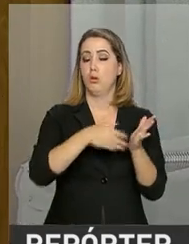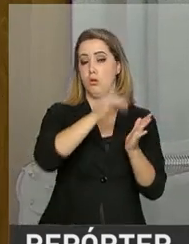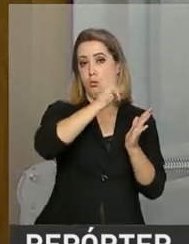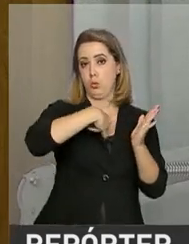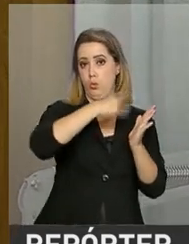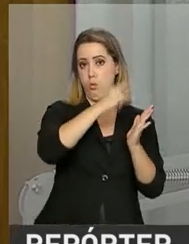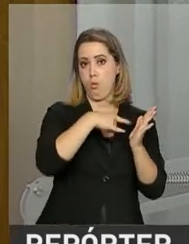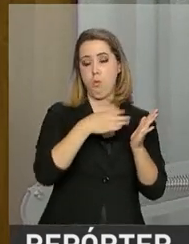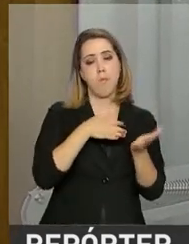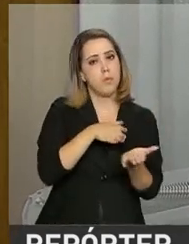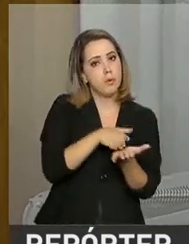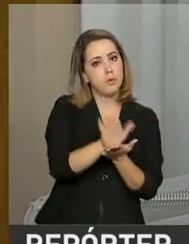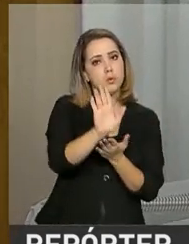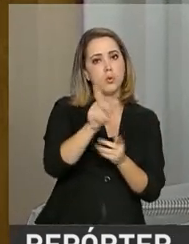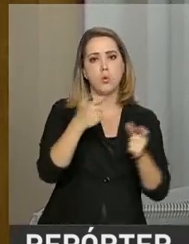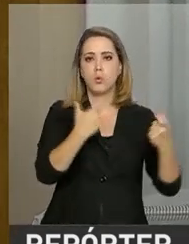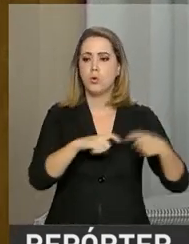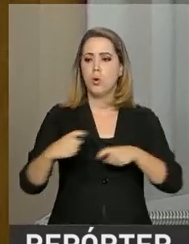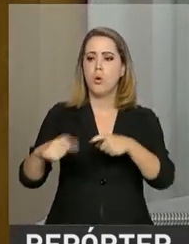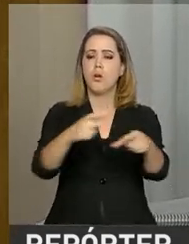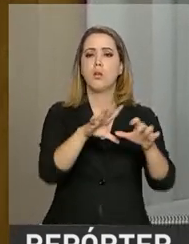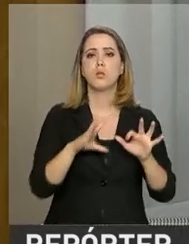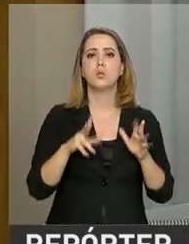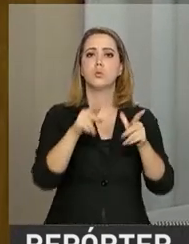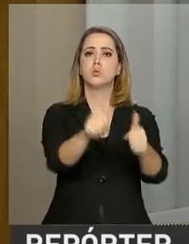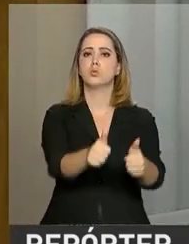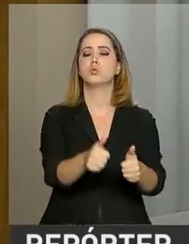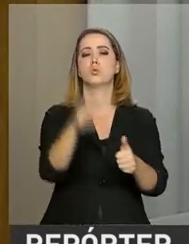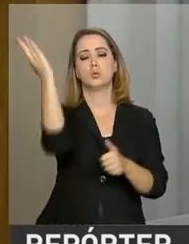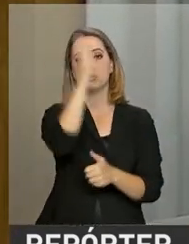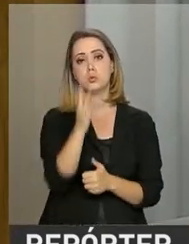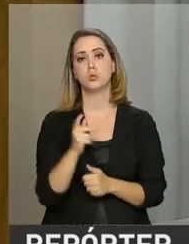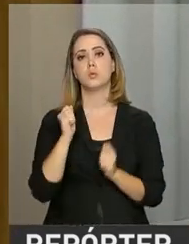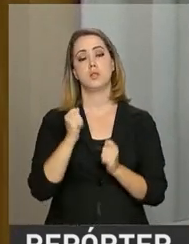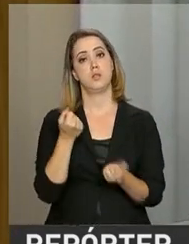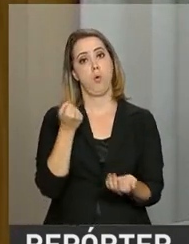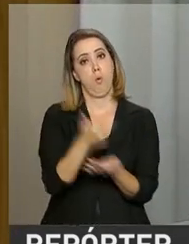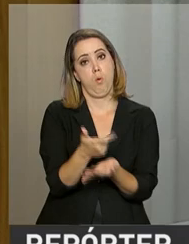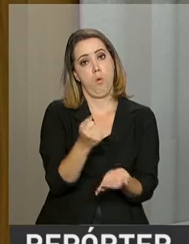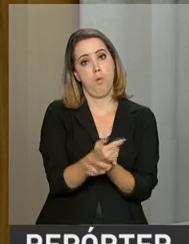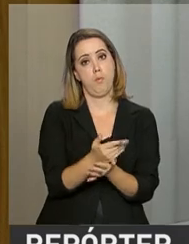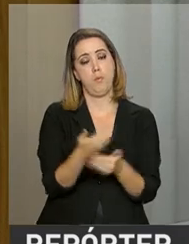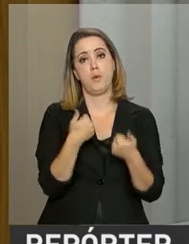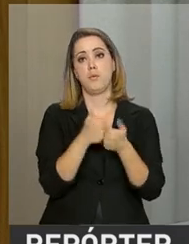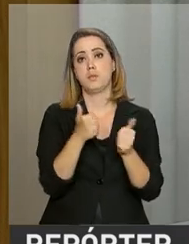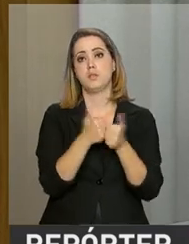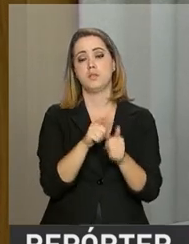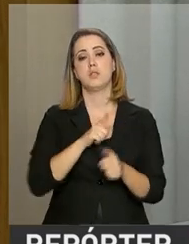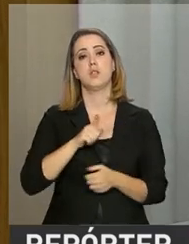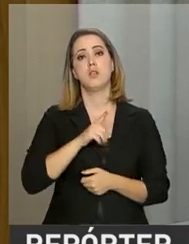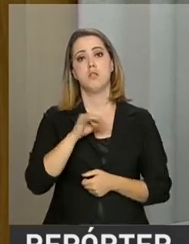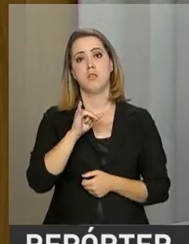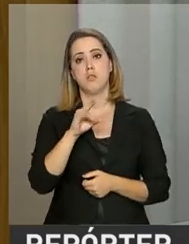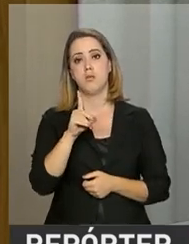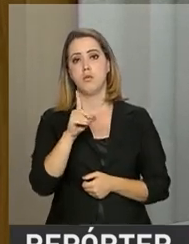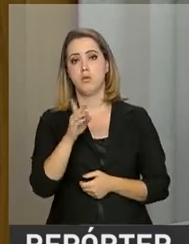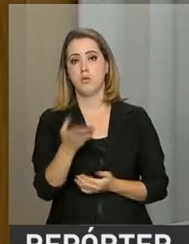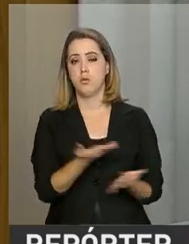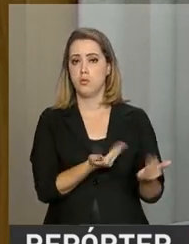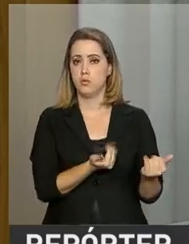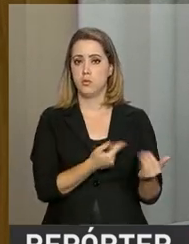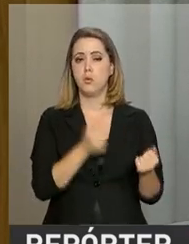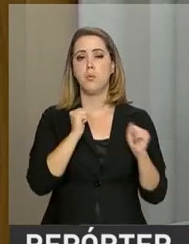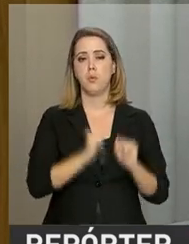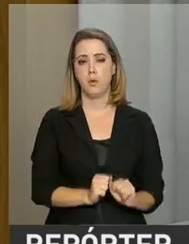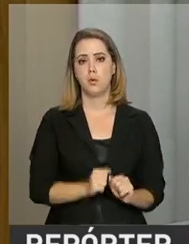foto em qualquer guichê de qualquer lugar do Brasil você ao comprar sua passagem tendo o idj com documento com foto